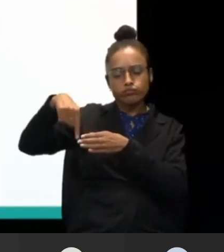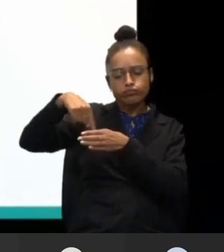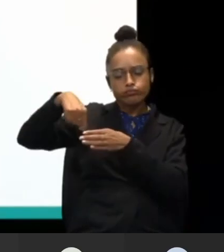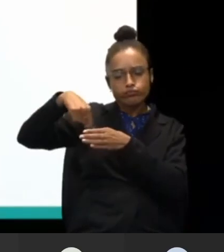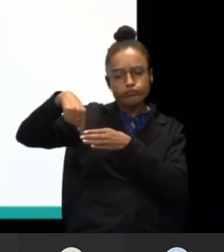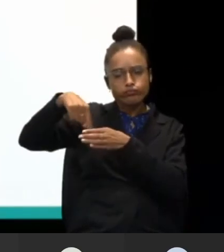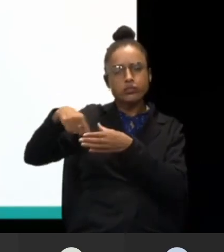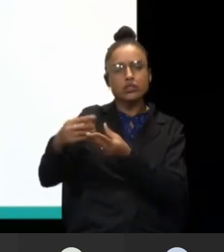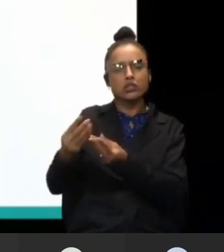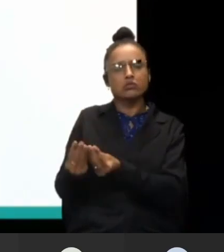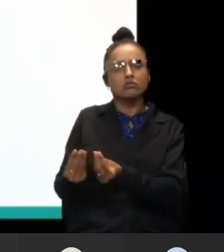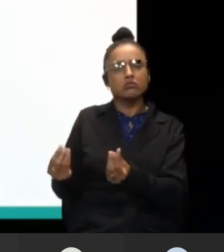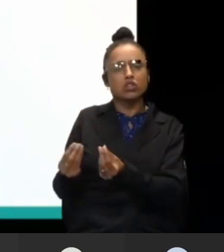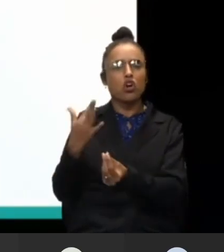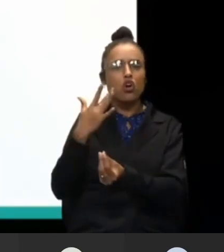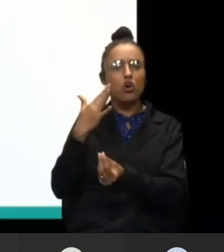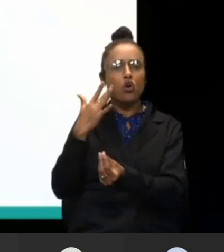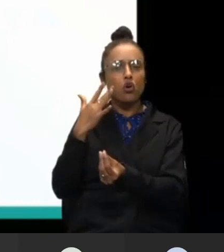25 ml